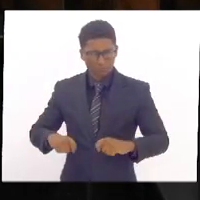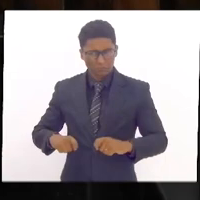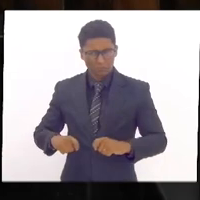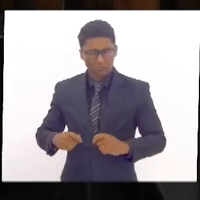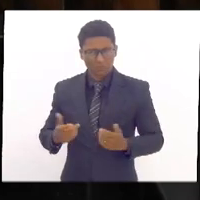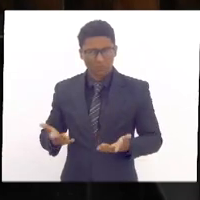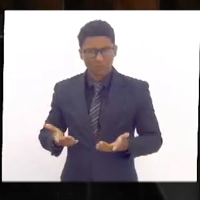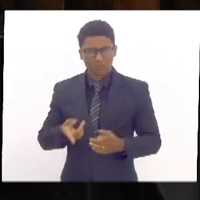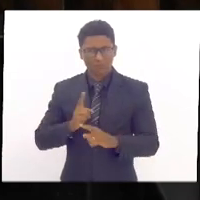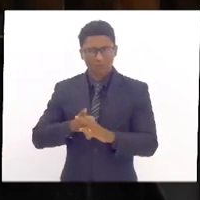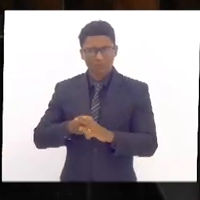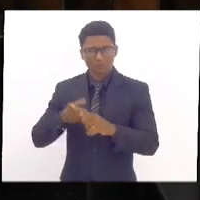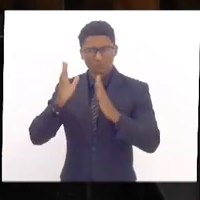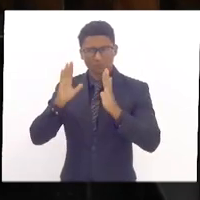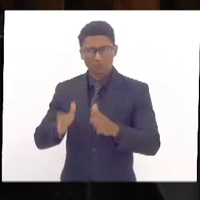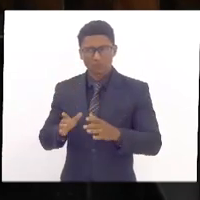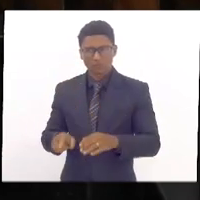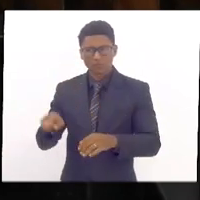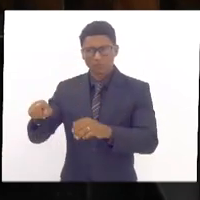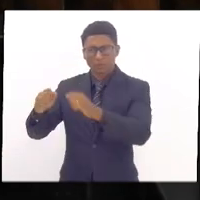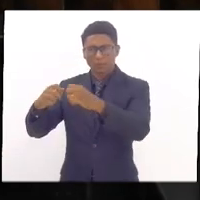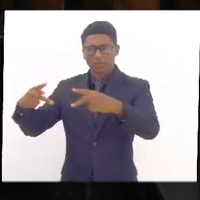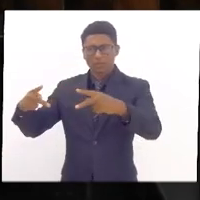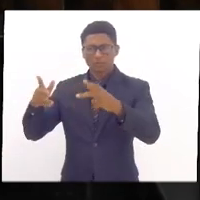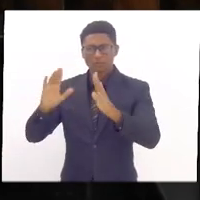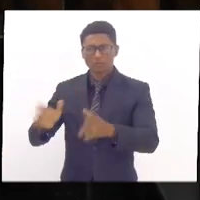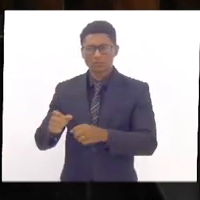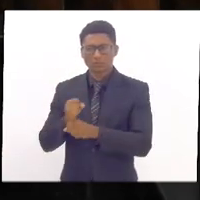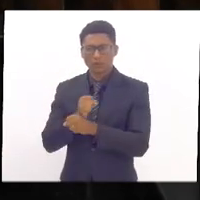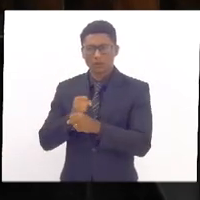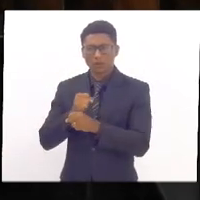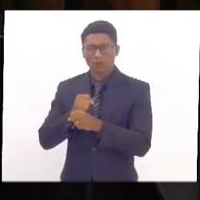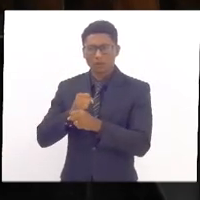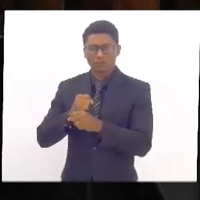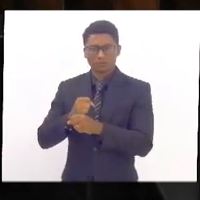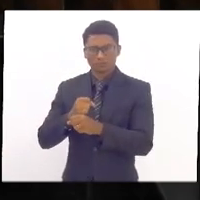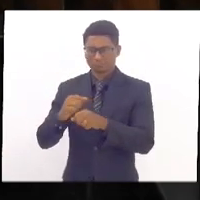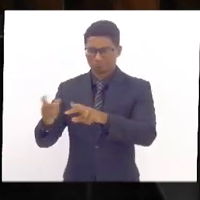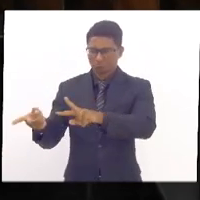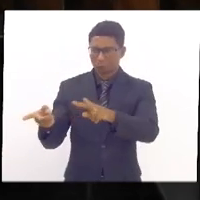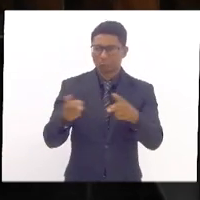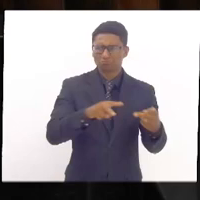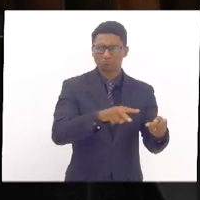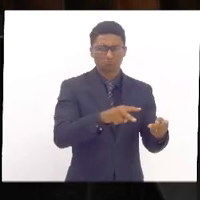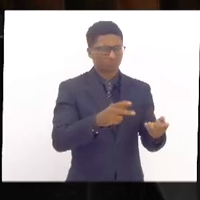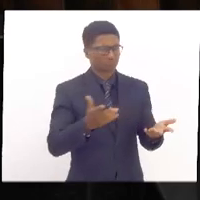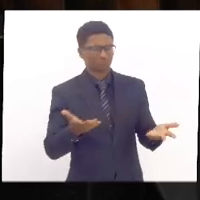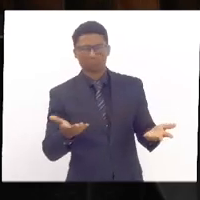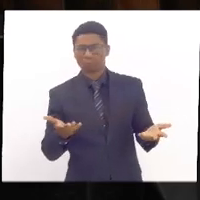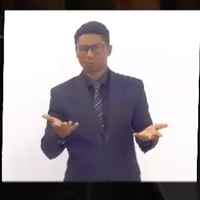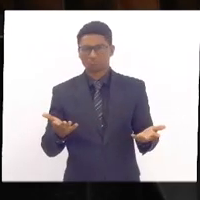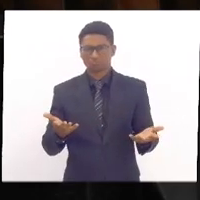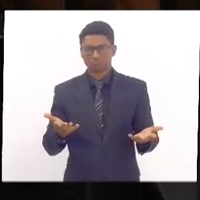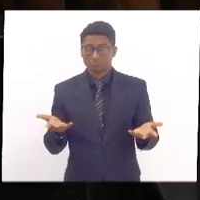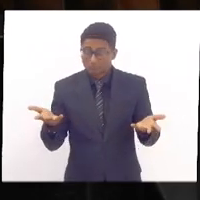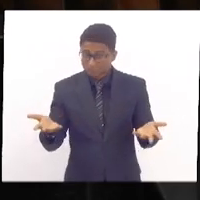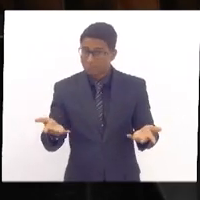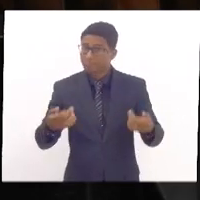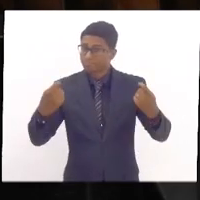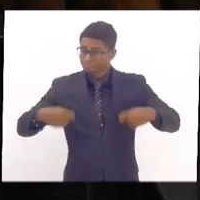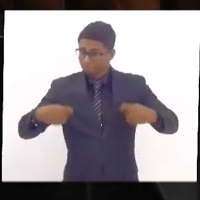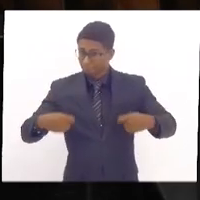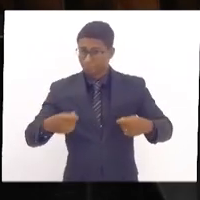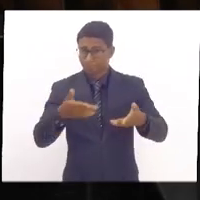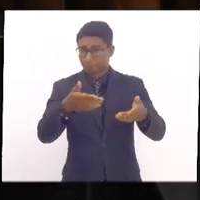oferido dessa aposentadoria algum tempo? Então, tem questões que precisam ser explicadas.